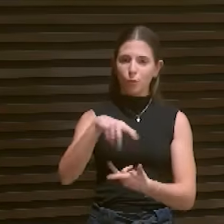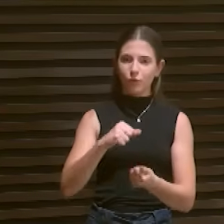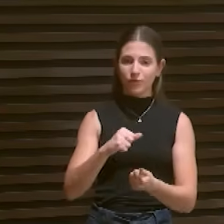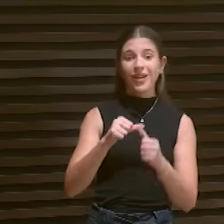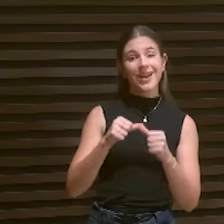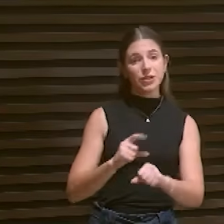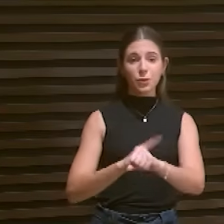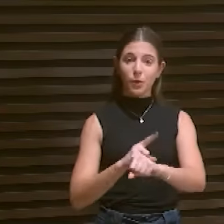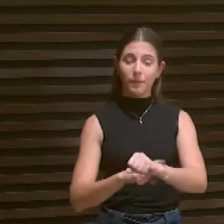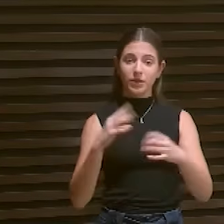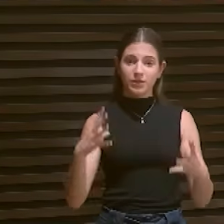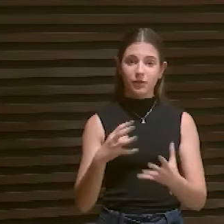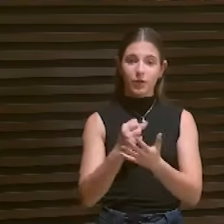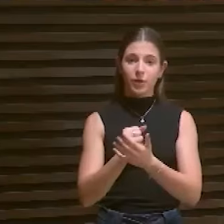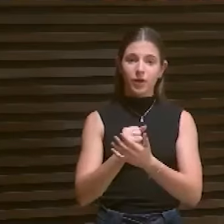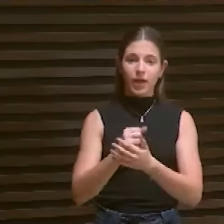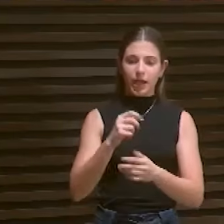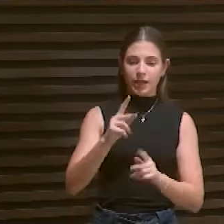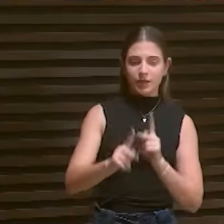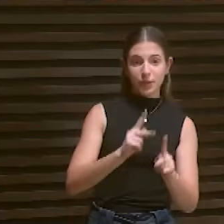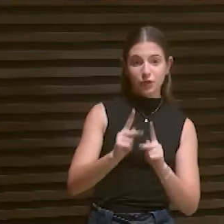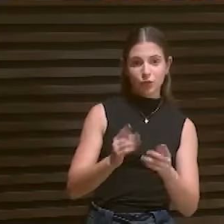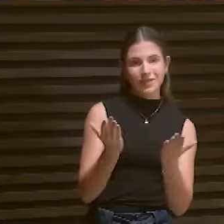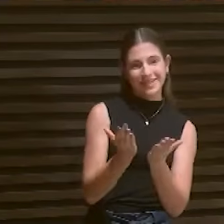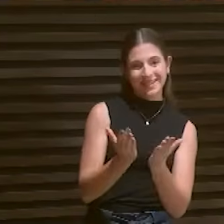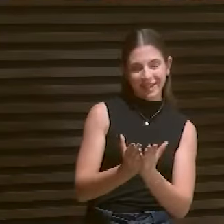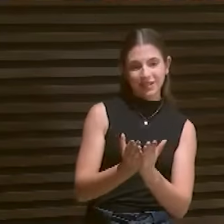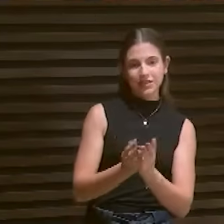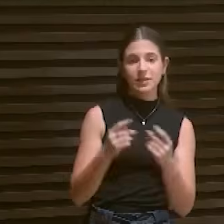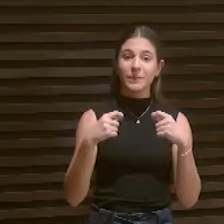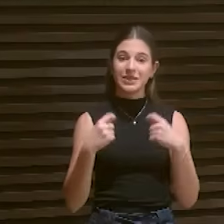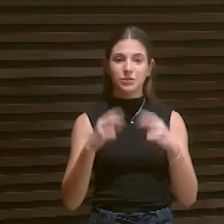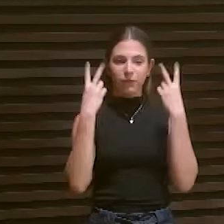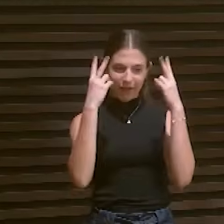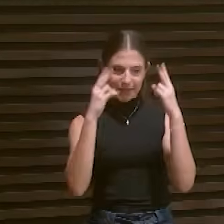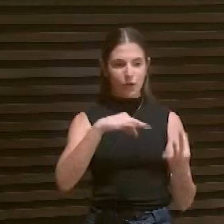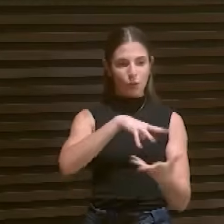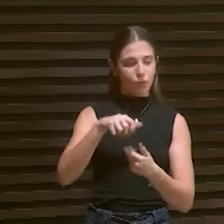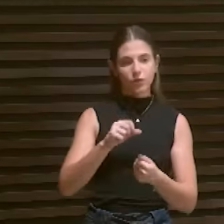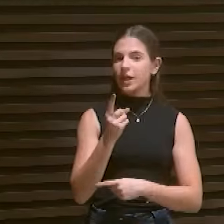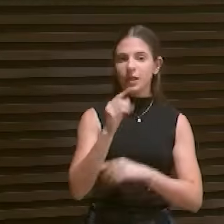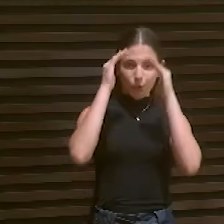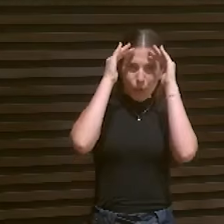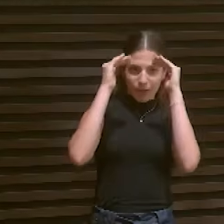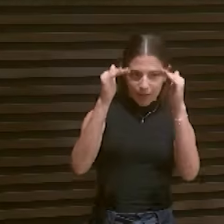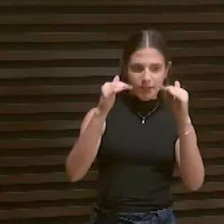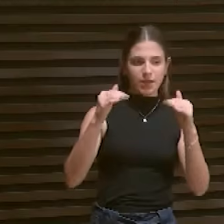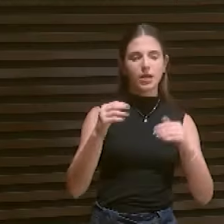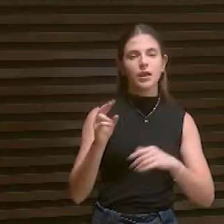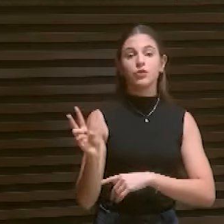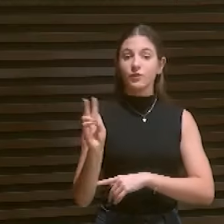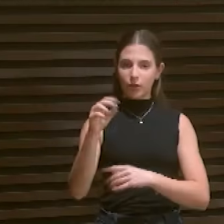os crentes para vencer o mundo e não concordar benignamente com os seus caminhos. No final, de certa